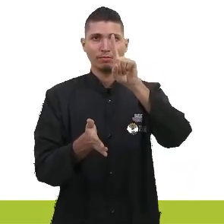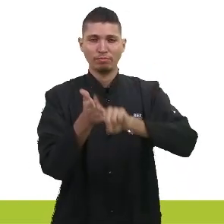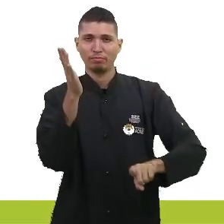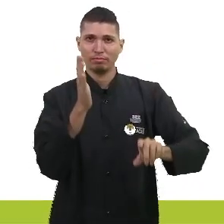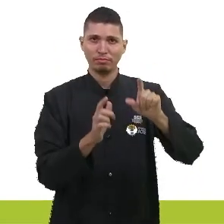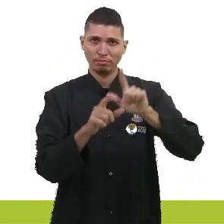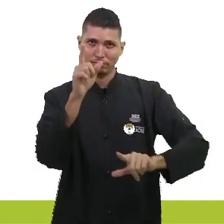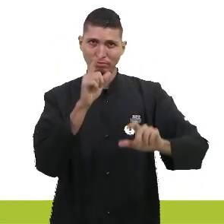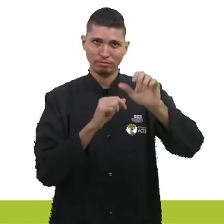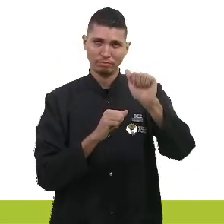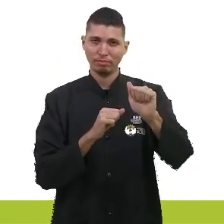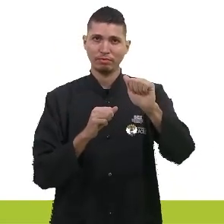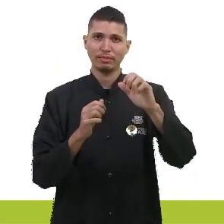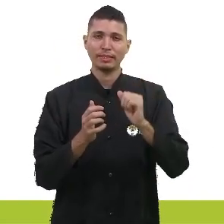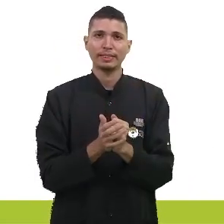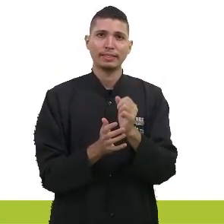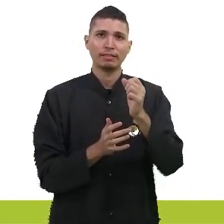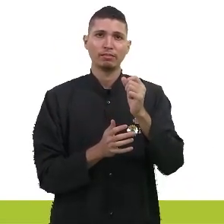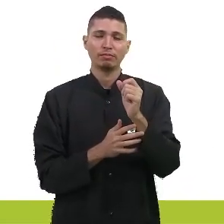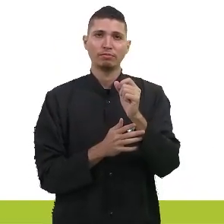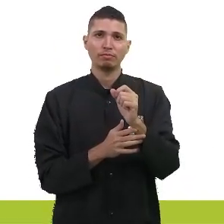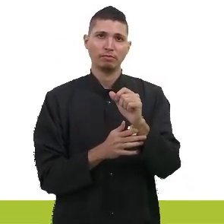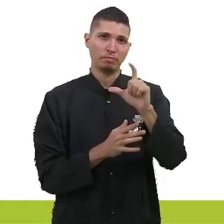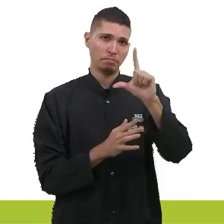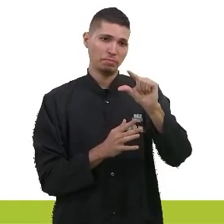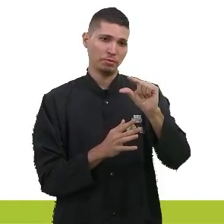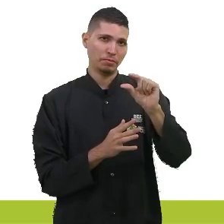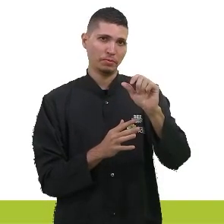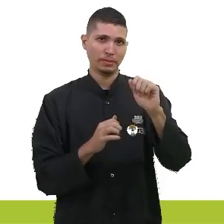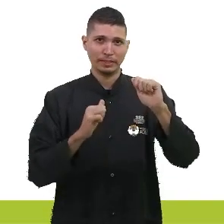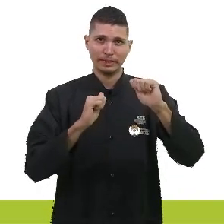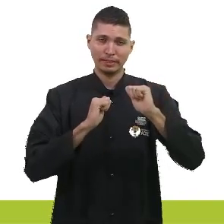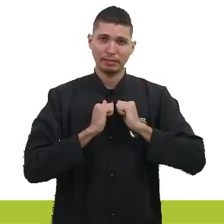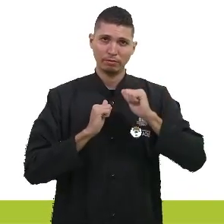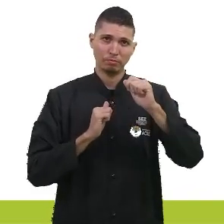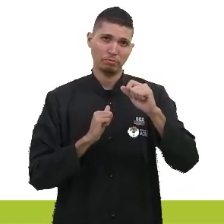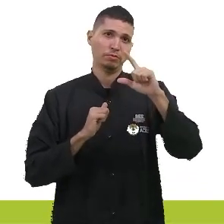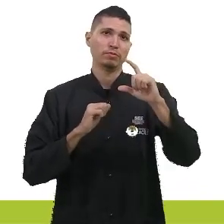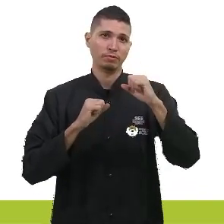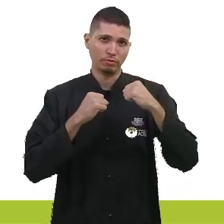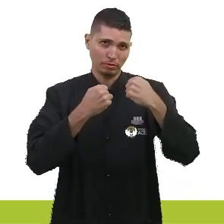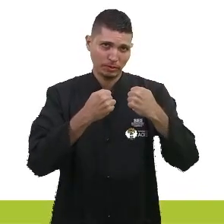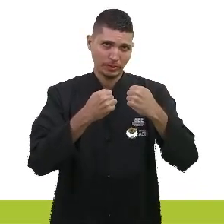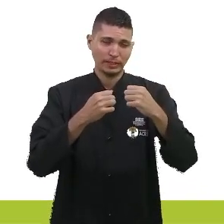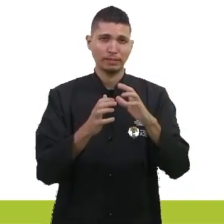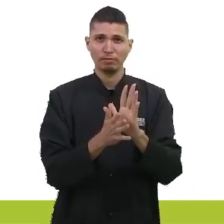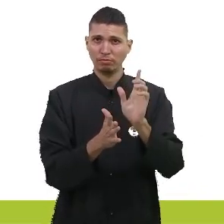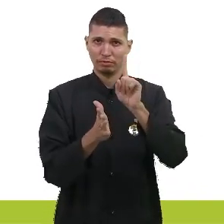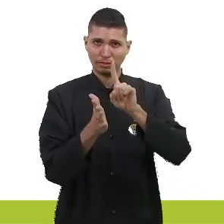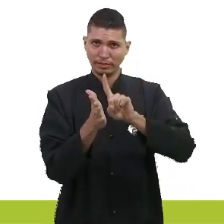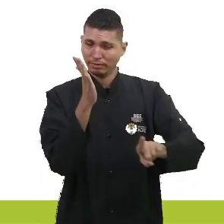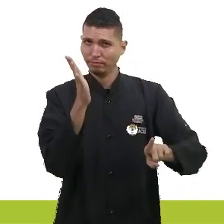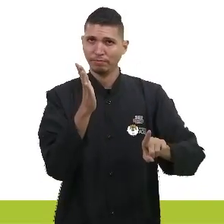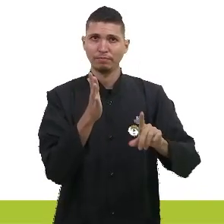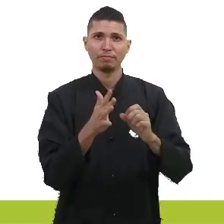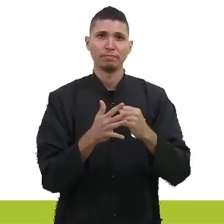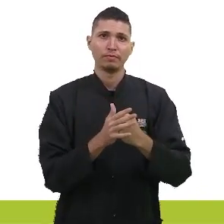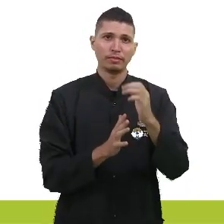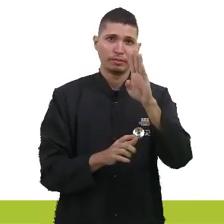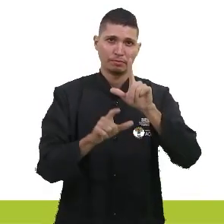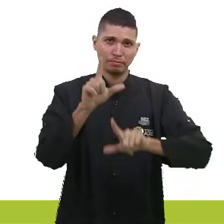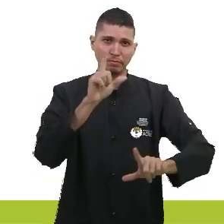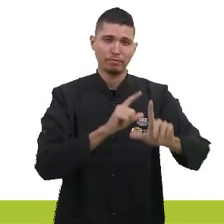Quanto menor for a inércia, ele diz aqui, maior será a força. Não, então quanto menor a inércia, menor a força. Descarta.